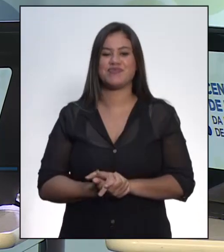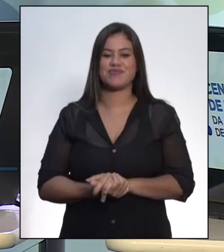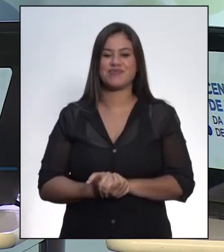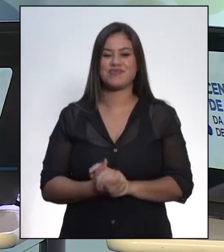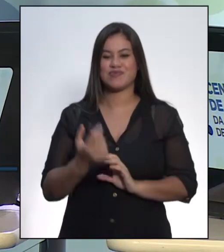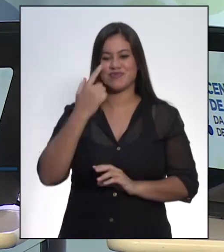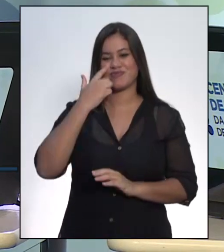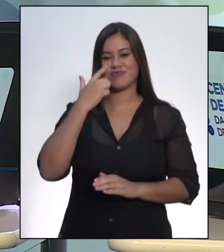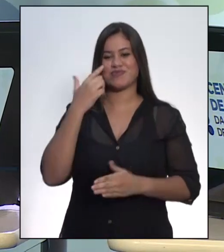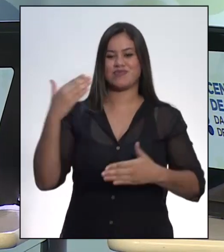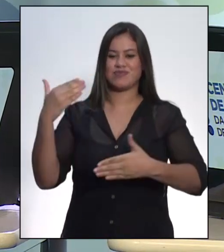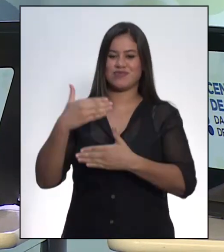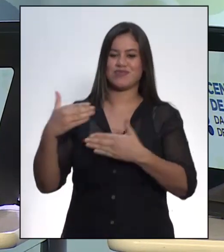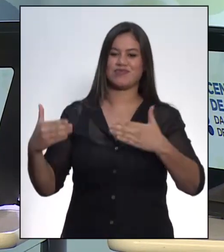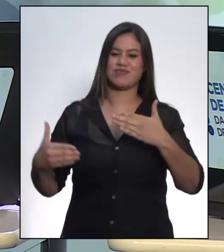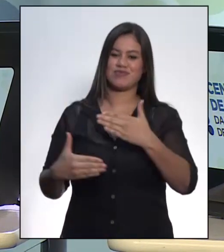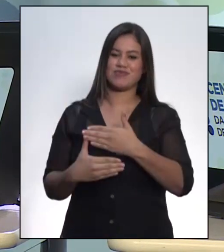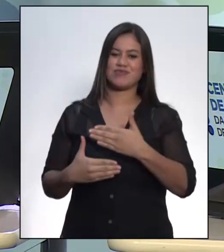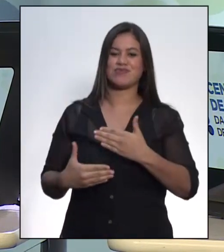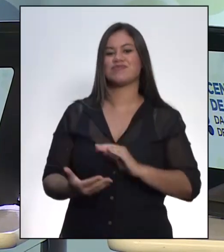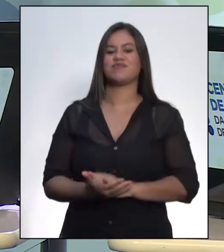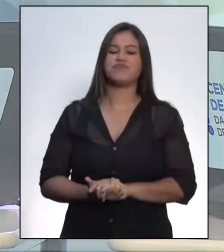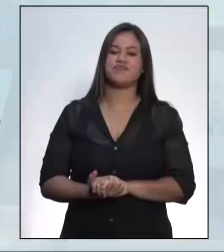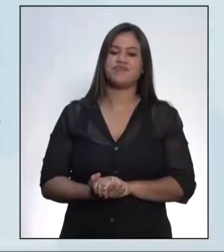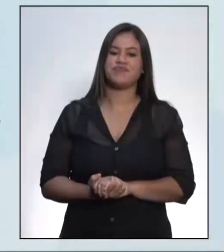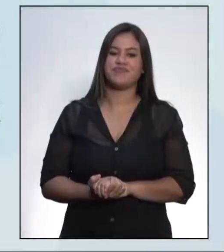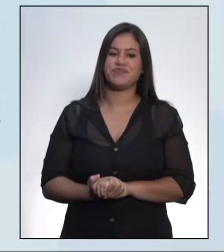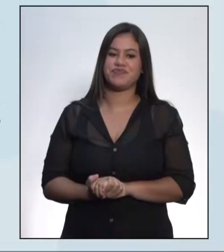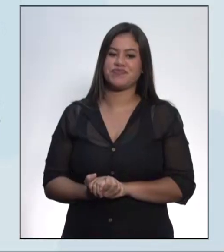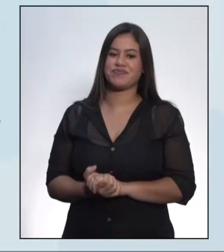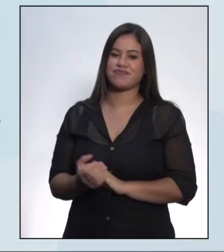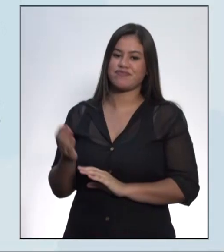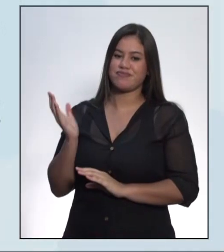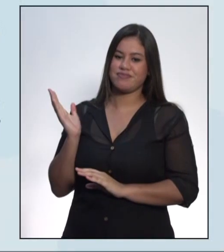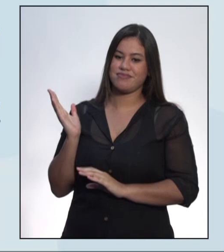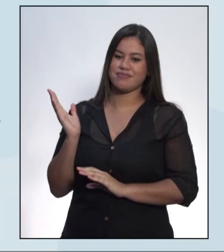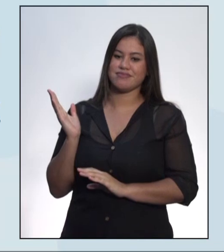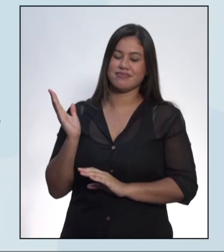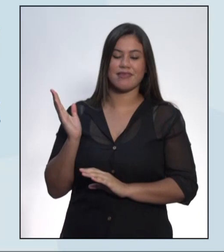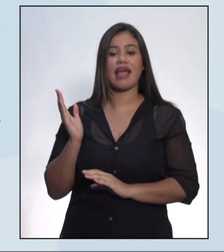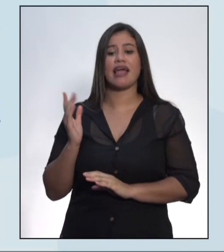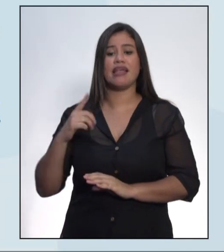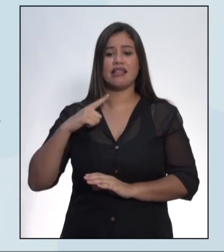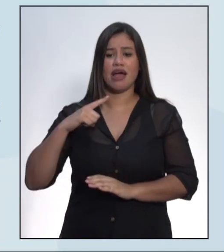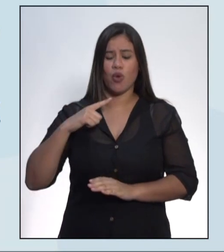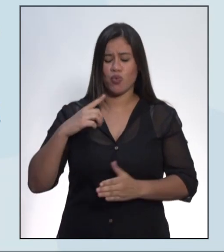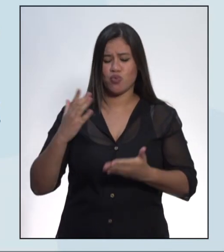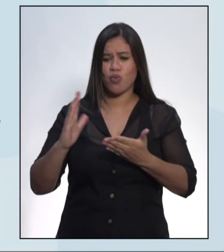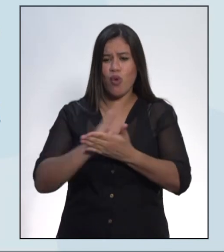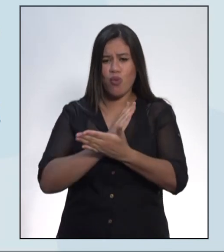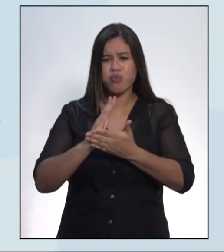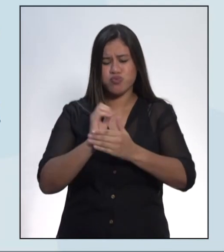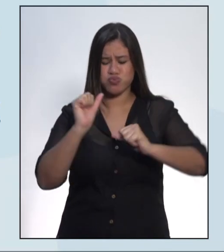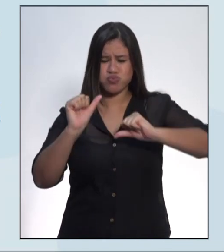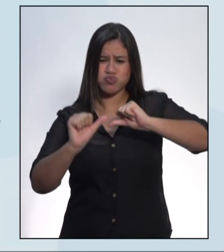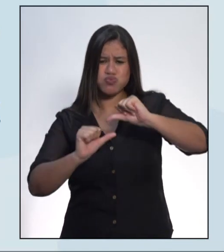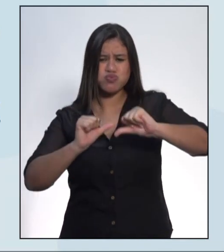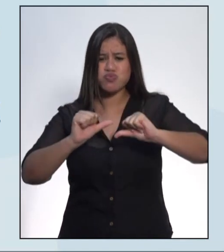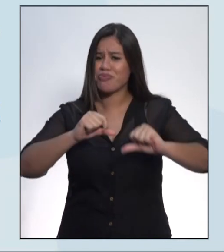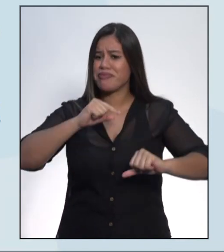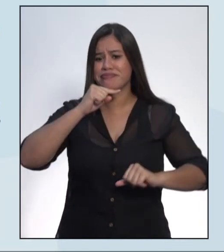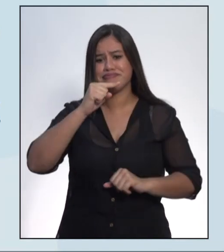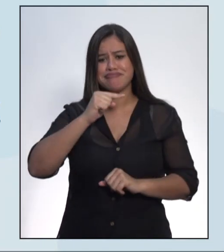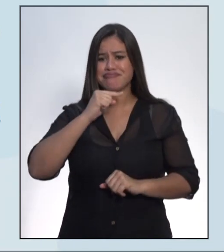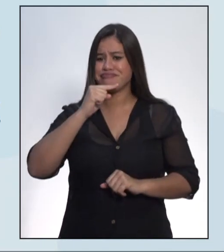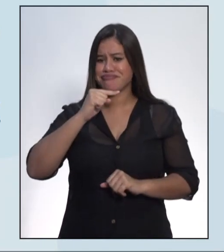serão trabalhadas hoje são as seguintes. A gente vai reconhecer que existem transformações que elas não se completam. Elas chegam no estado que a gente fala que é